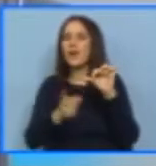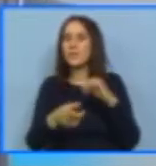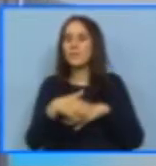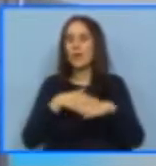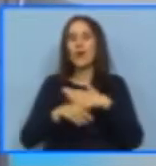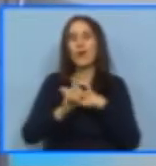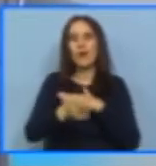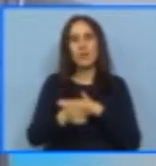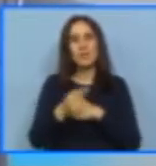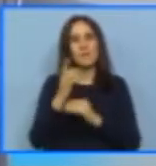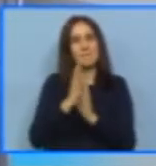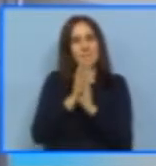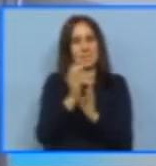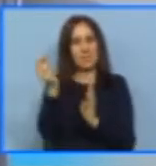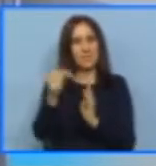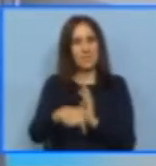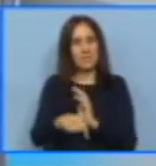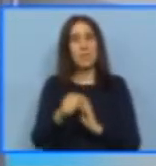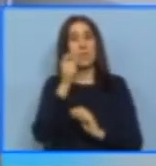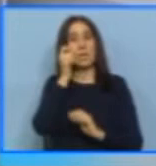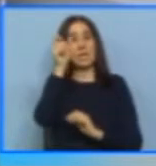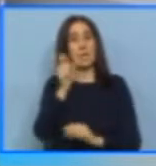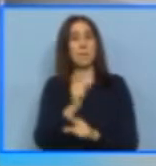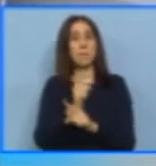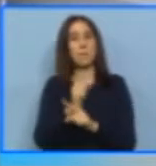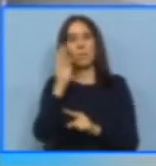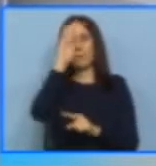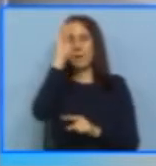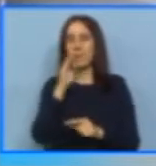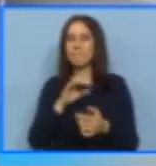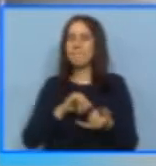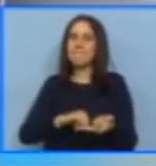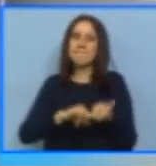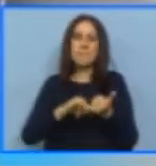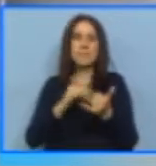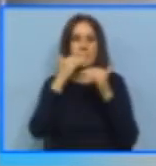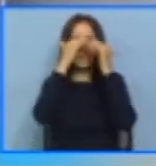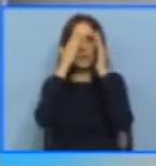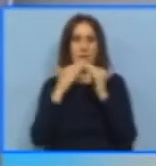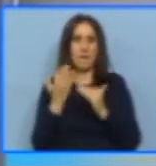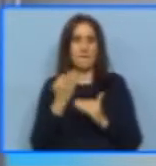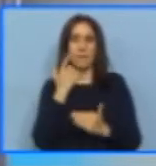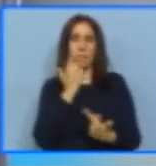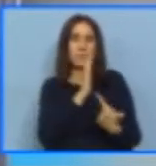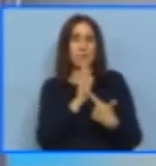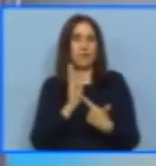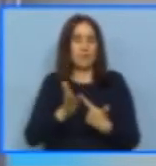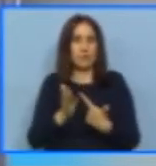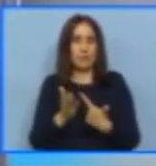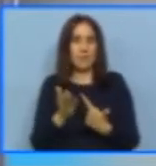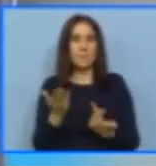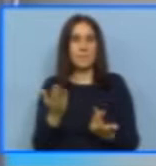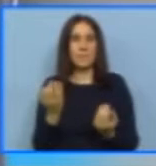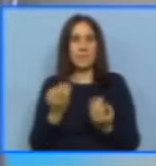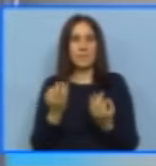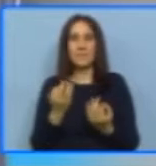nesta peregrinação que ele vem fazer, sendo ele também um Papa profundamente mariano, como já o demonstrou, quer na